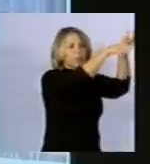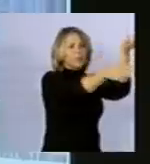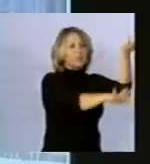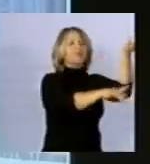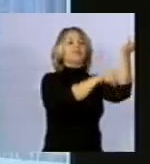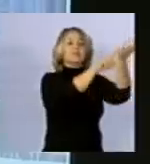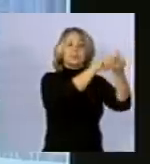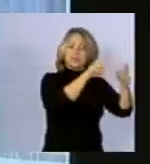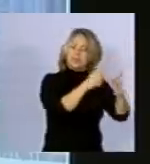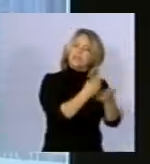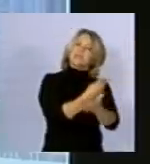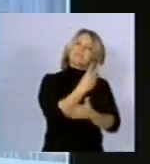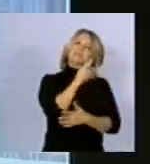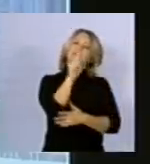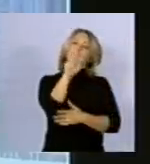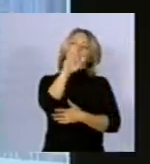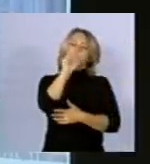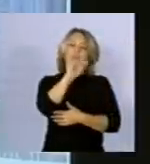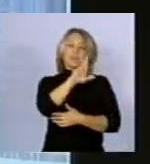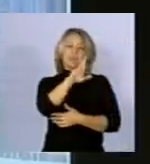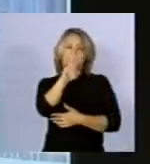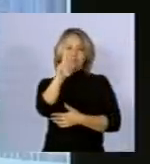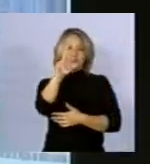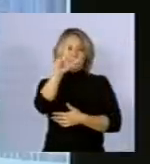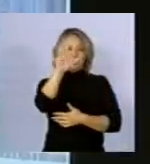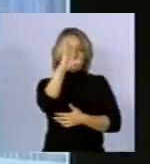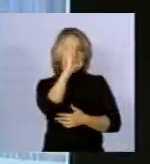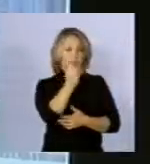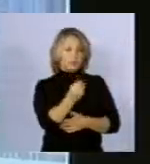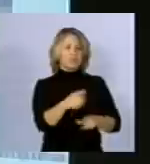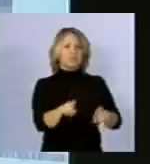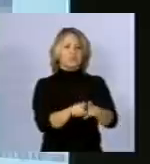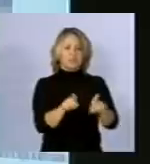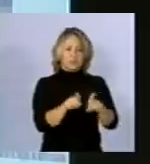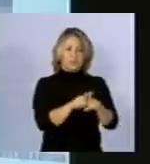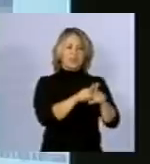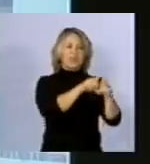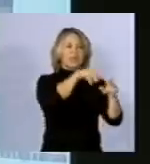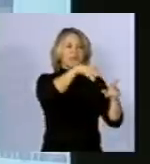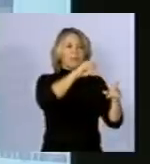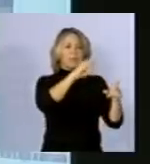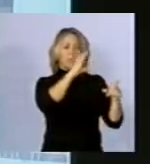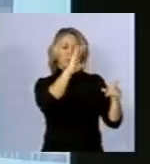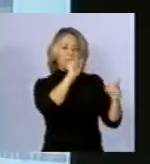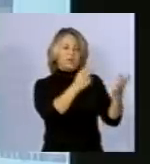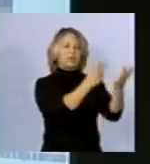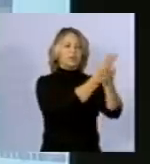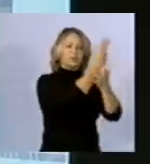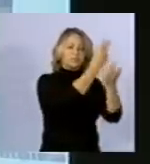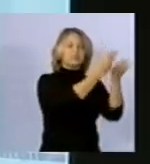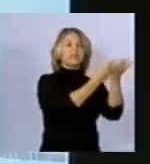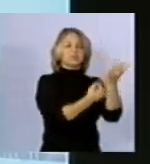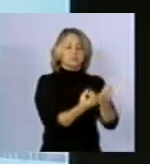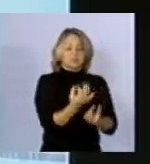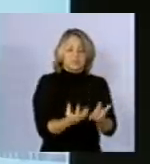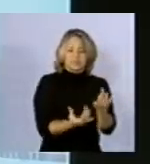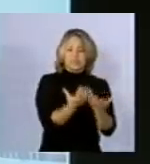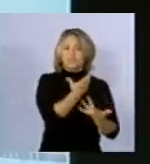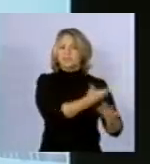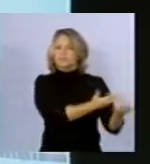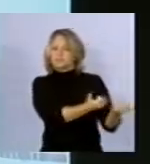Guarulhos eh mais um incêndio na extração da Moca eh incêndio em Campo